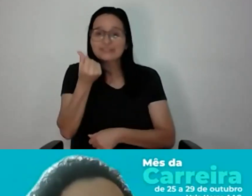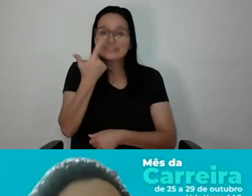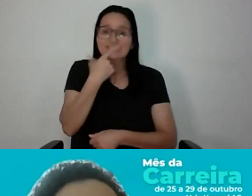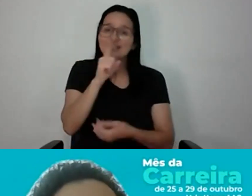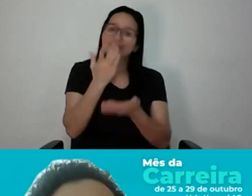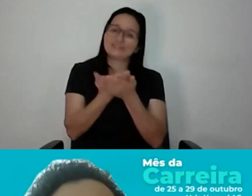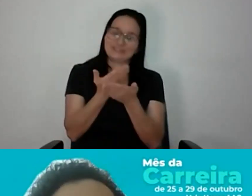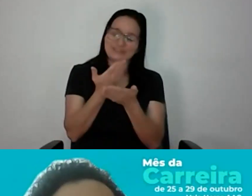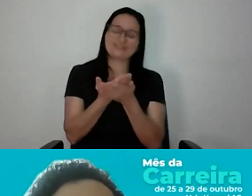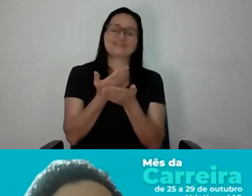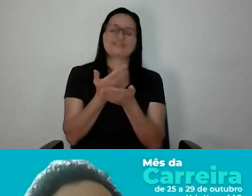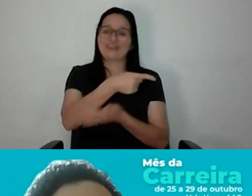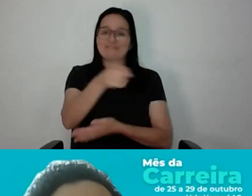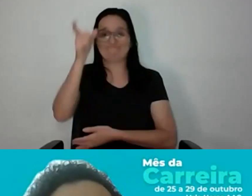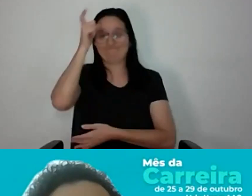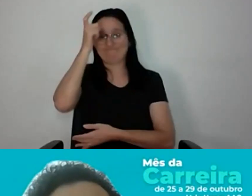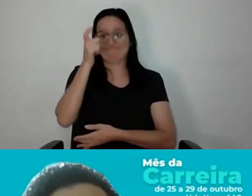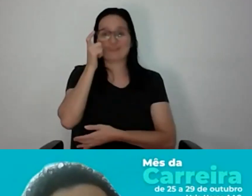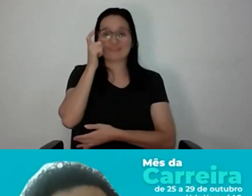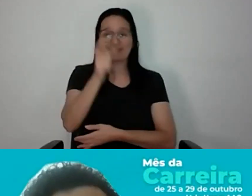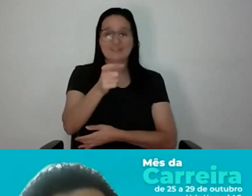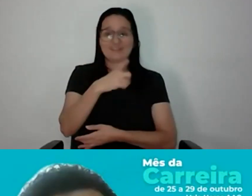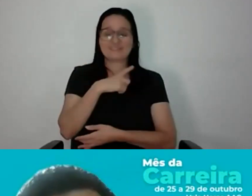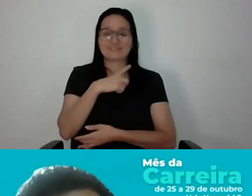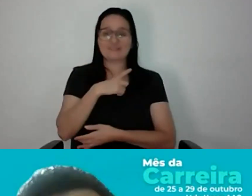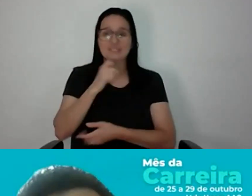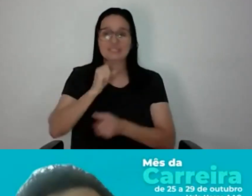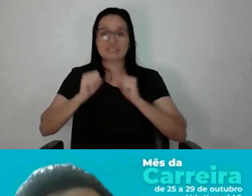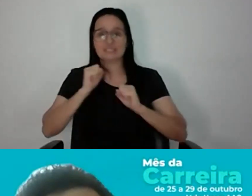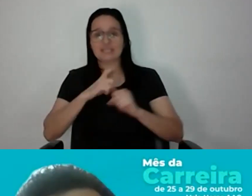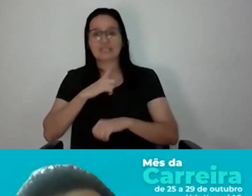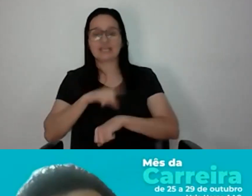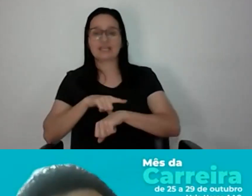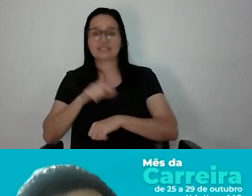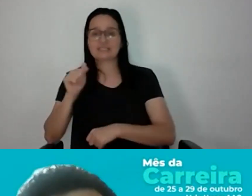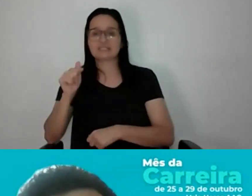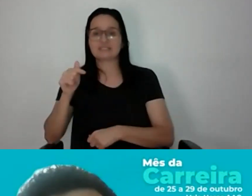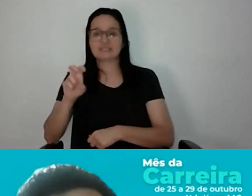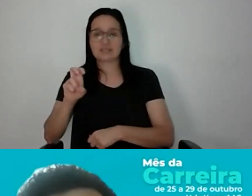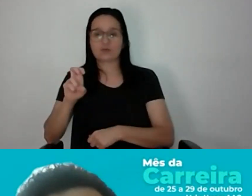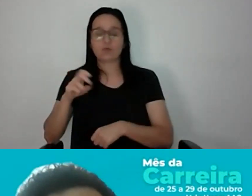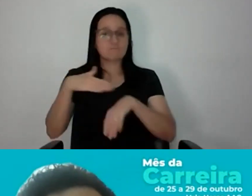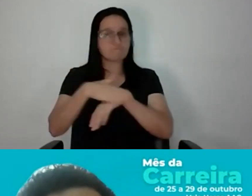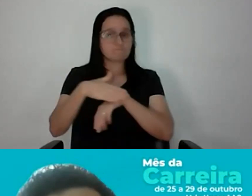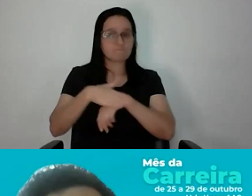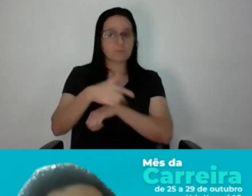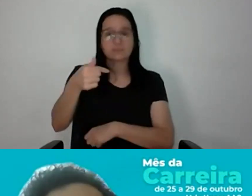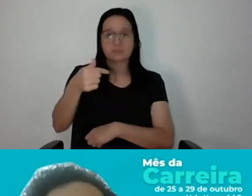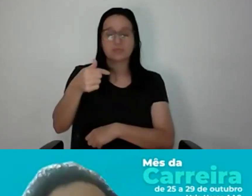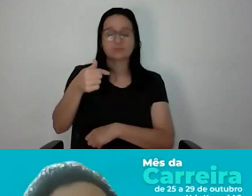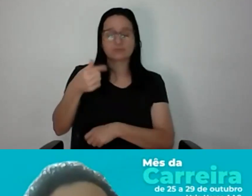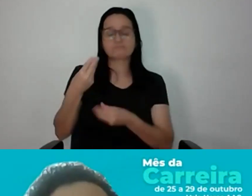então é uma palestra que está gerando grandes expectativas amanhã às 17, e a gente encerra o dia amanhã às 19 com Construindo uma Carreira